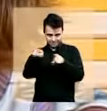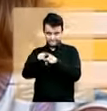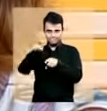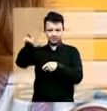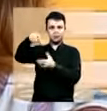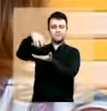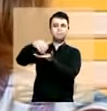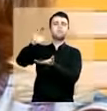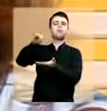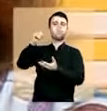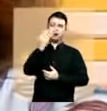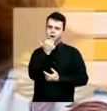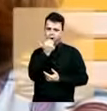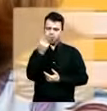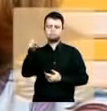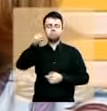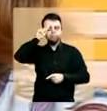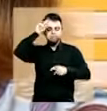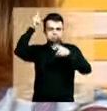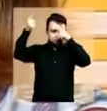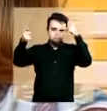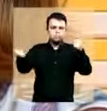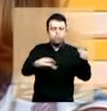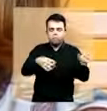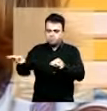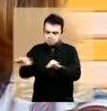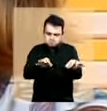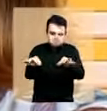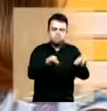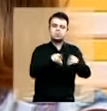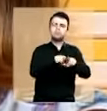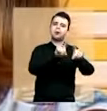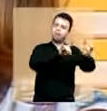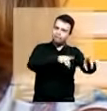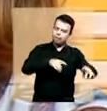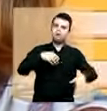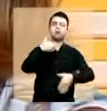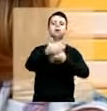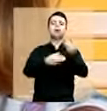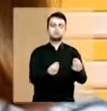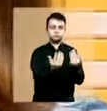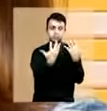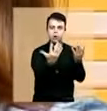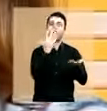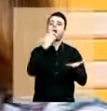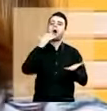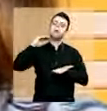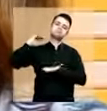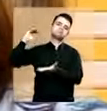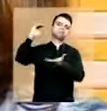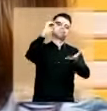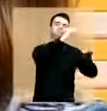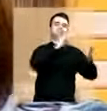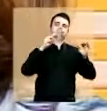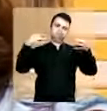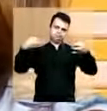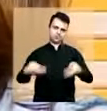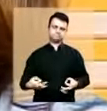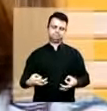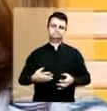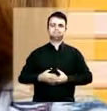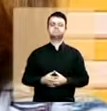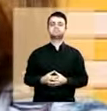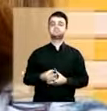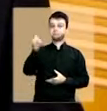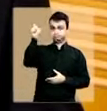junto com o Banco de Alimentos, está inovando, plantando para podermos distribuir melhor os alimentos para a